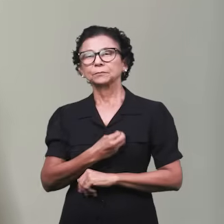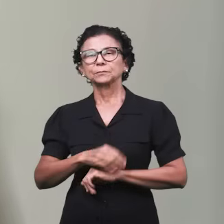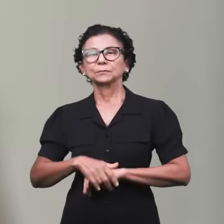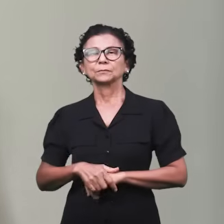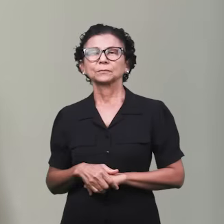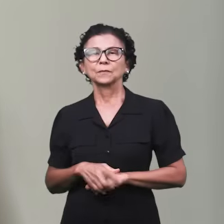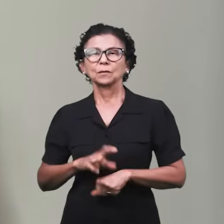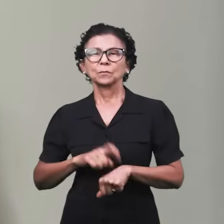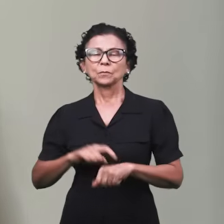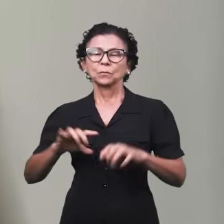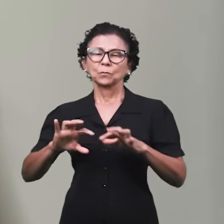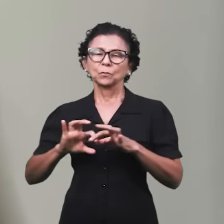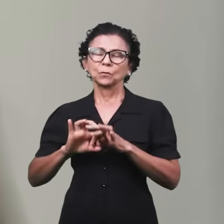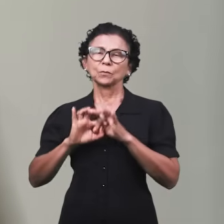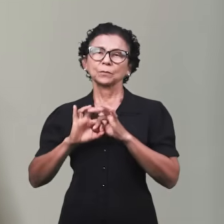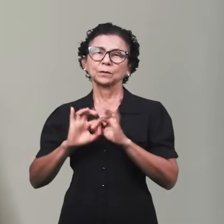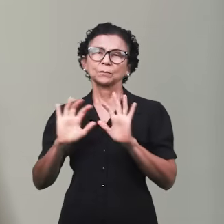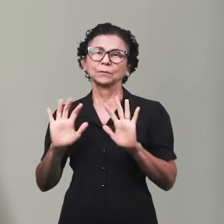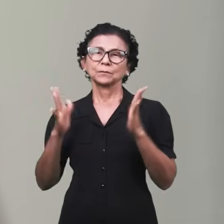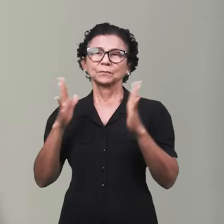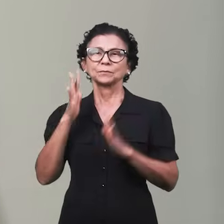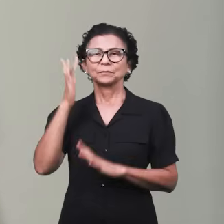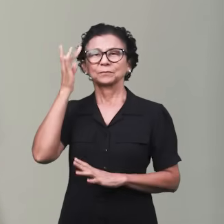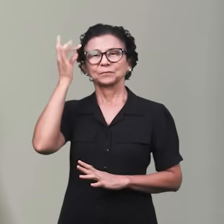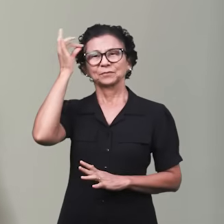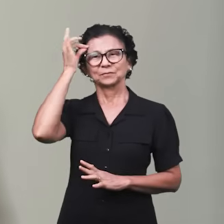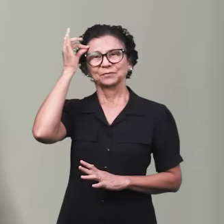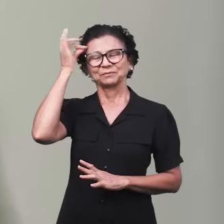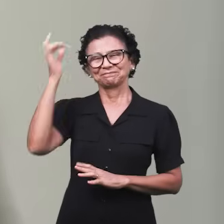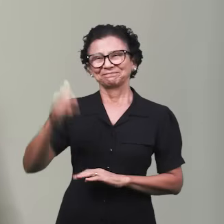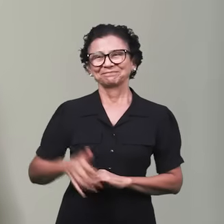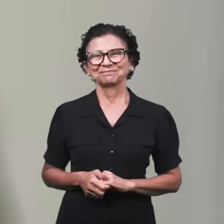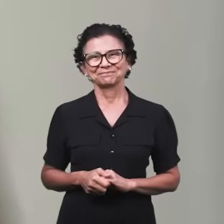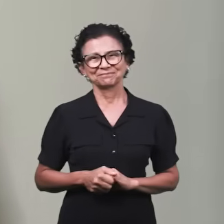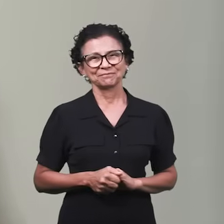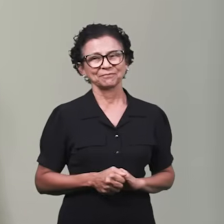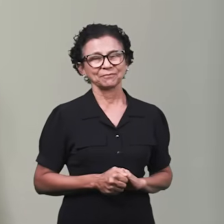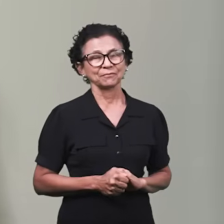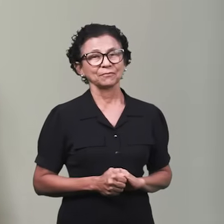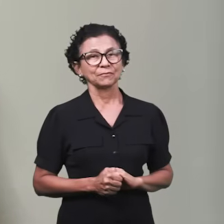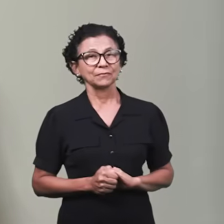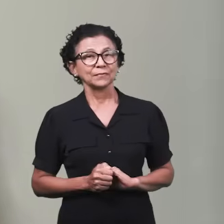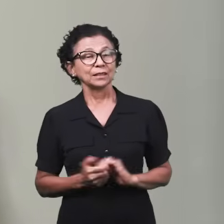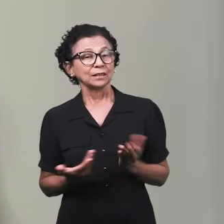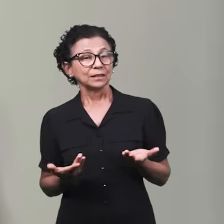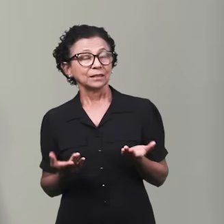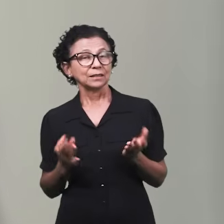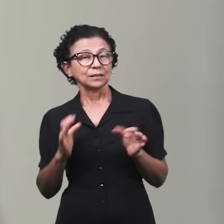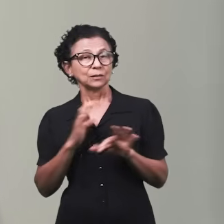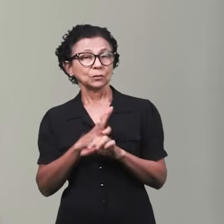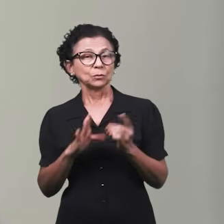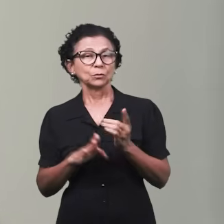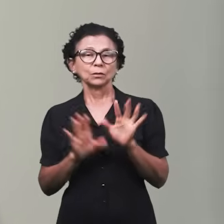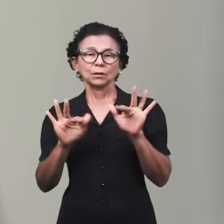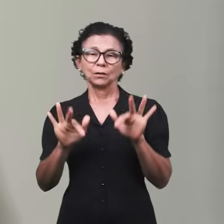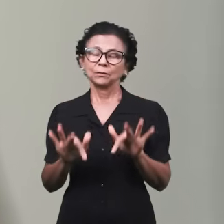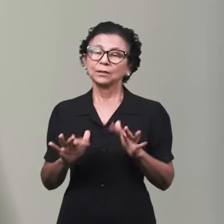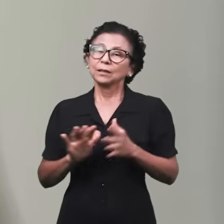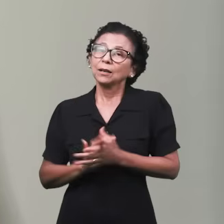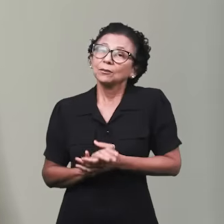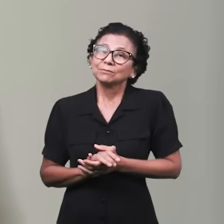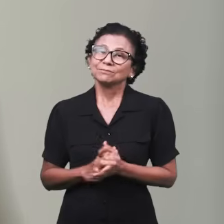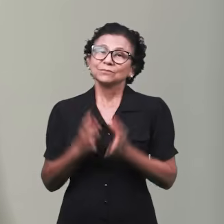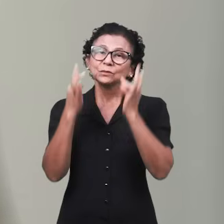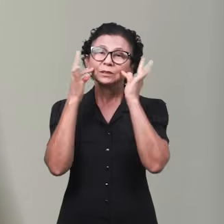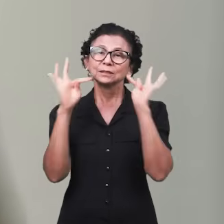comunhão, direção e uma festa espiritual. Louvado seja o nome do Senhor. Ao final, ficou o testemunho de um culto que fortaleceu aos